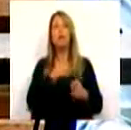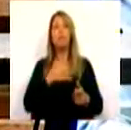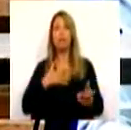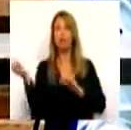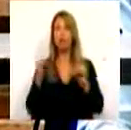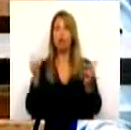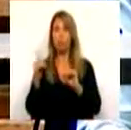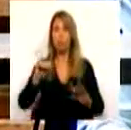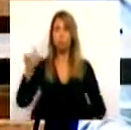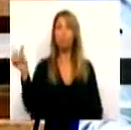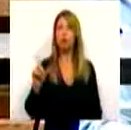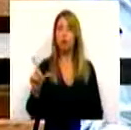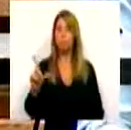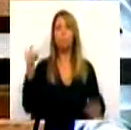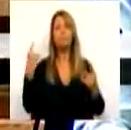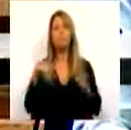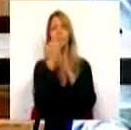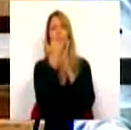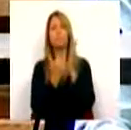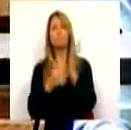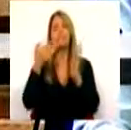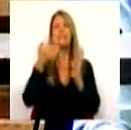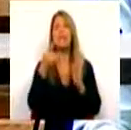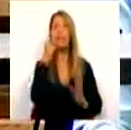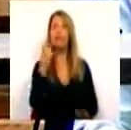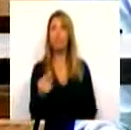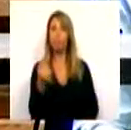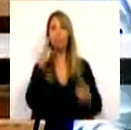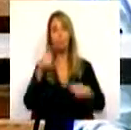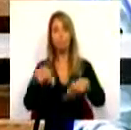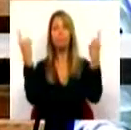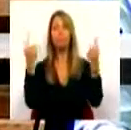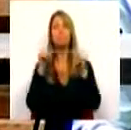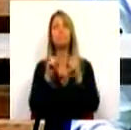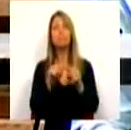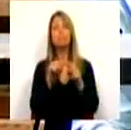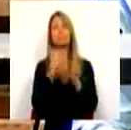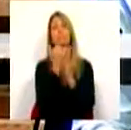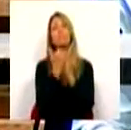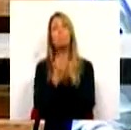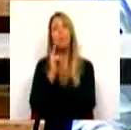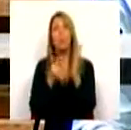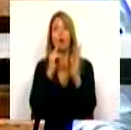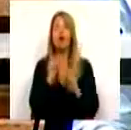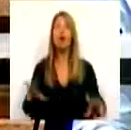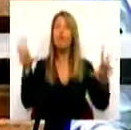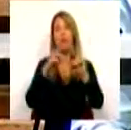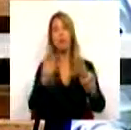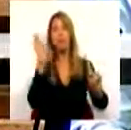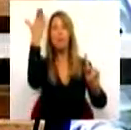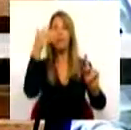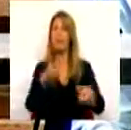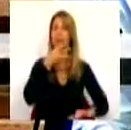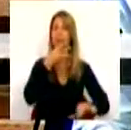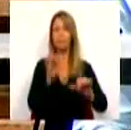Escolhemos 7 verbos para expressar aquilo que são os principais eixos de atuação, trazendo sobretudo aqui as novidades, isto é, todo